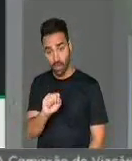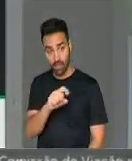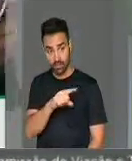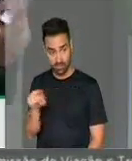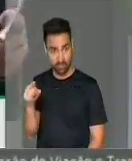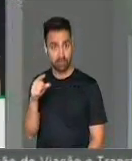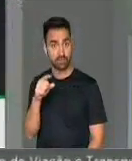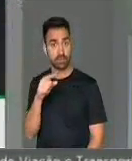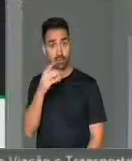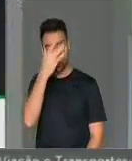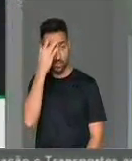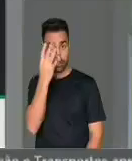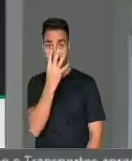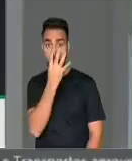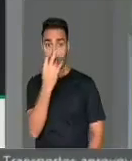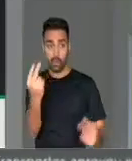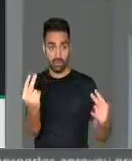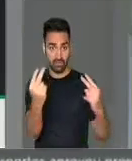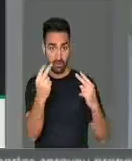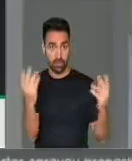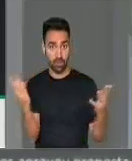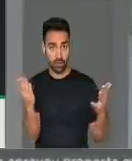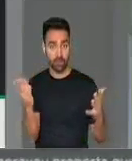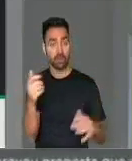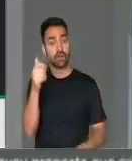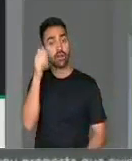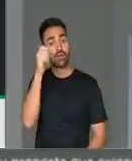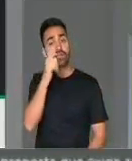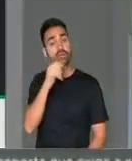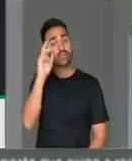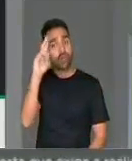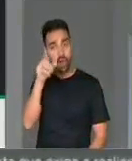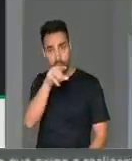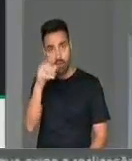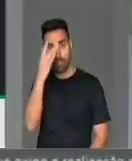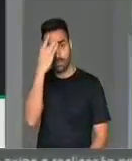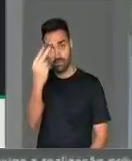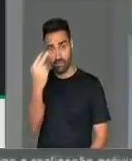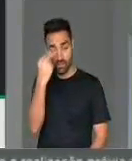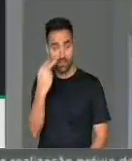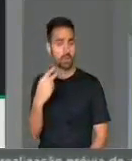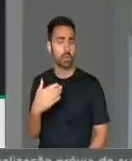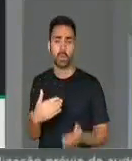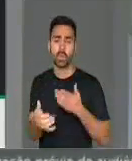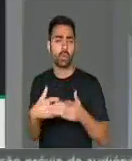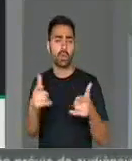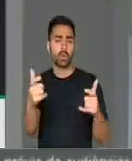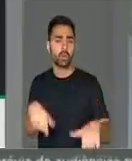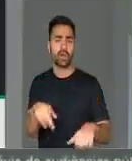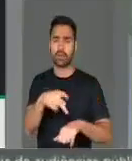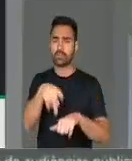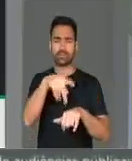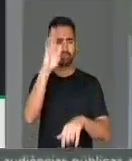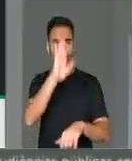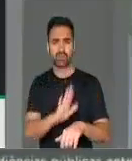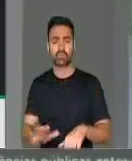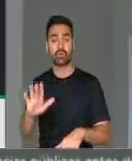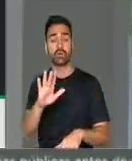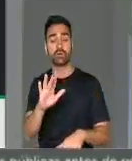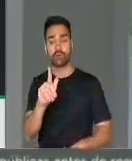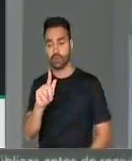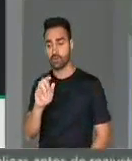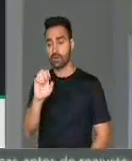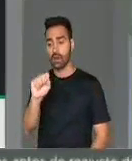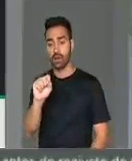está nos assistindo aqui agora, a senhora, em qualquer canto do país, o gás de